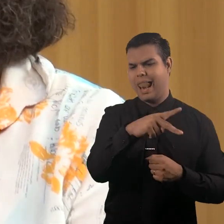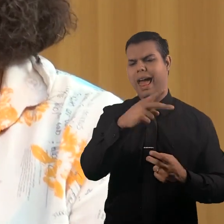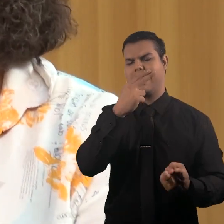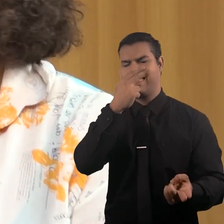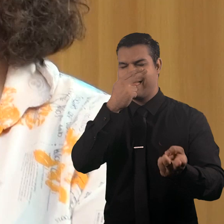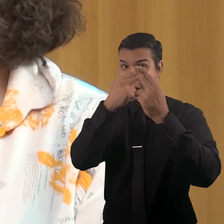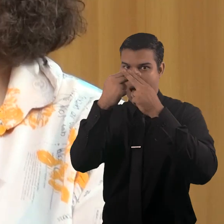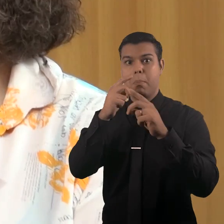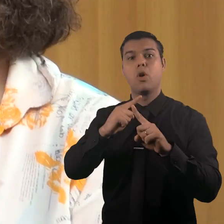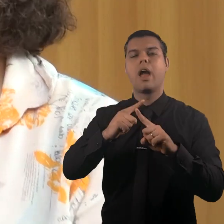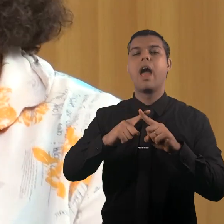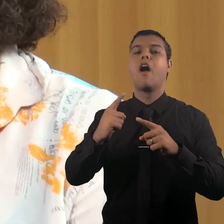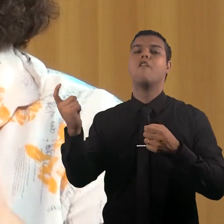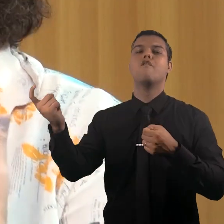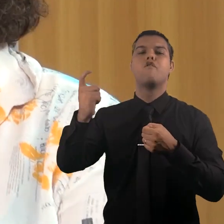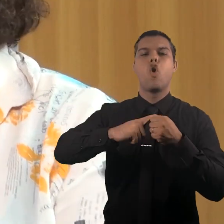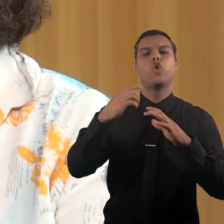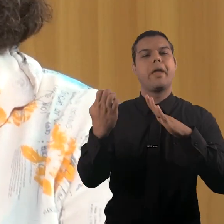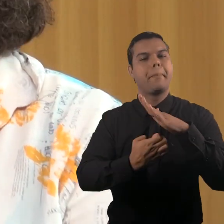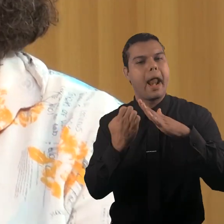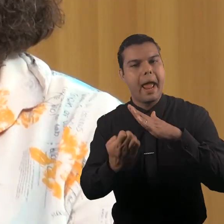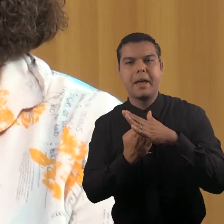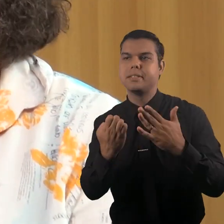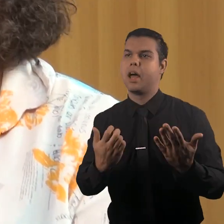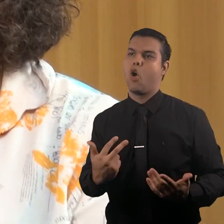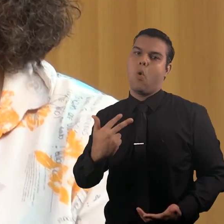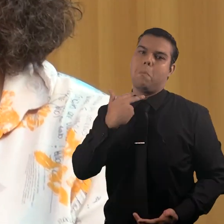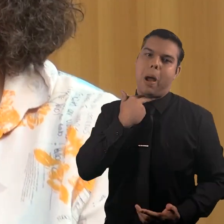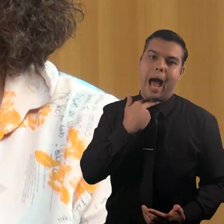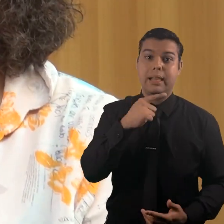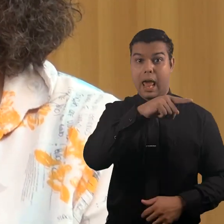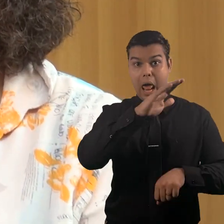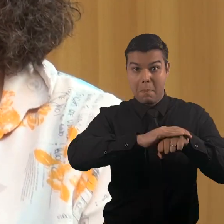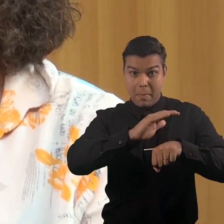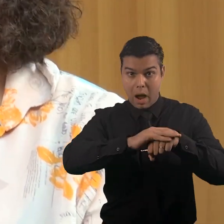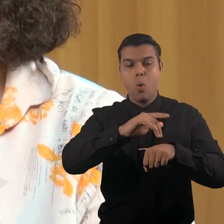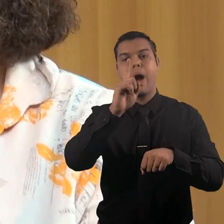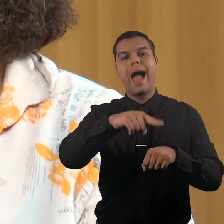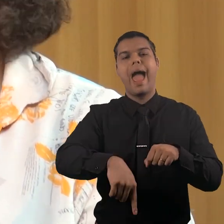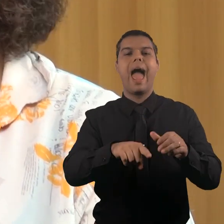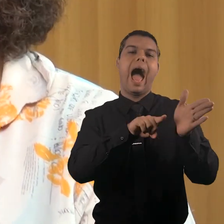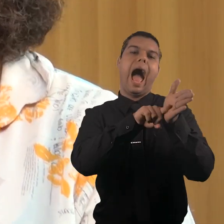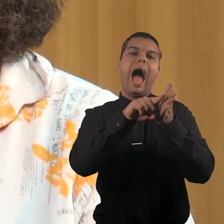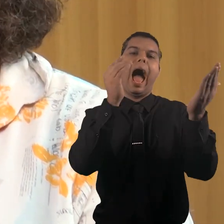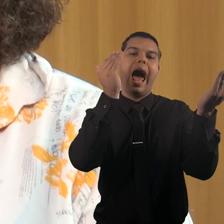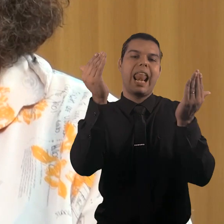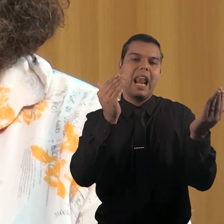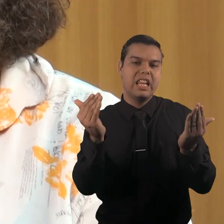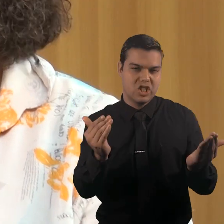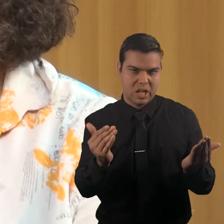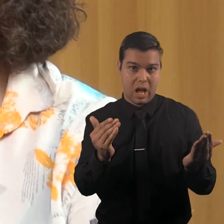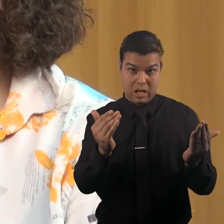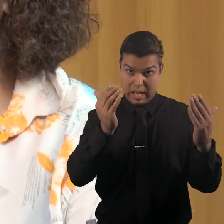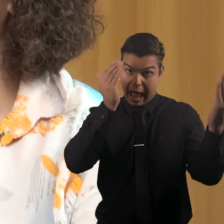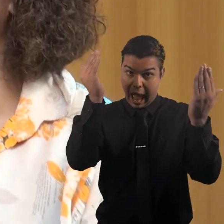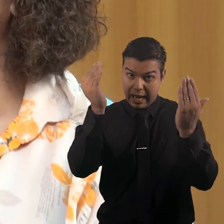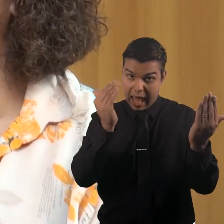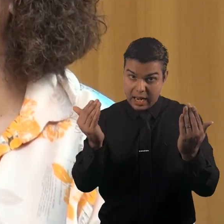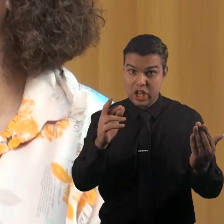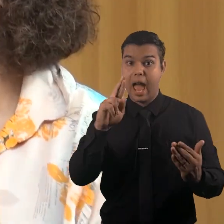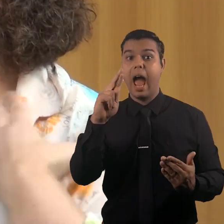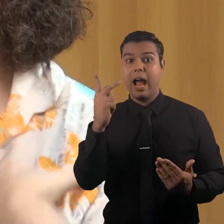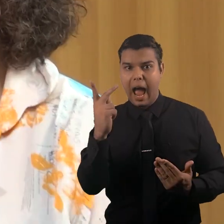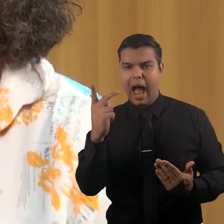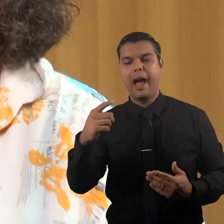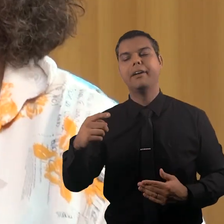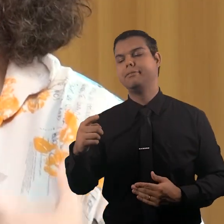o retorno dela foi bem traumático, porque assim, ela voltou para a empresa não tinha lugar para ela, ela era analista de RH, botaram ela para separar o